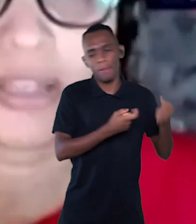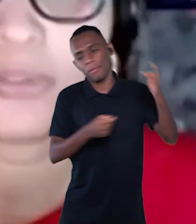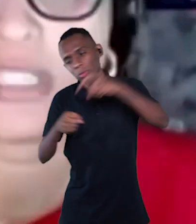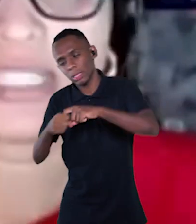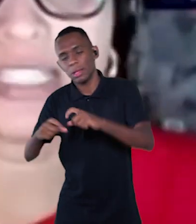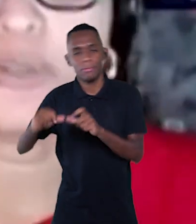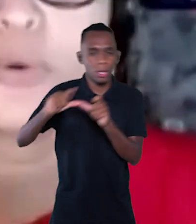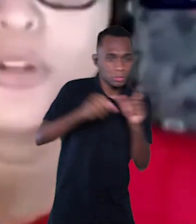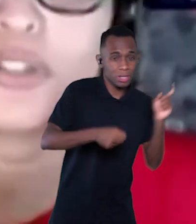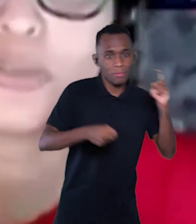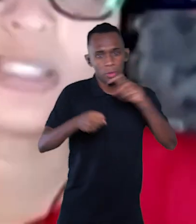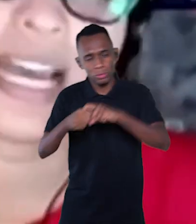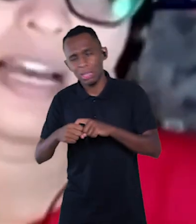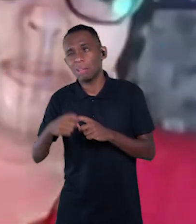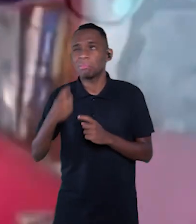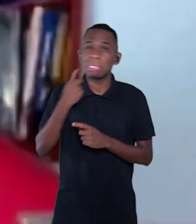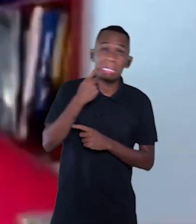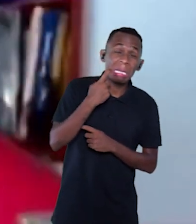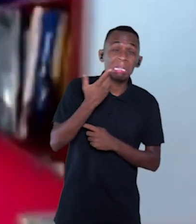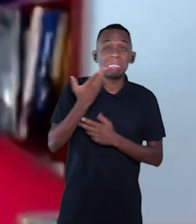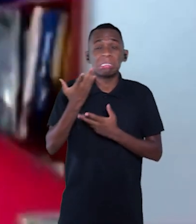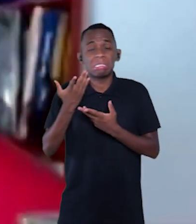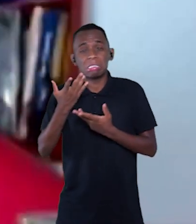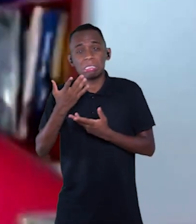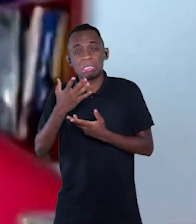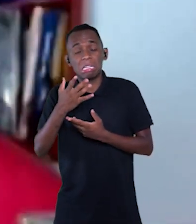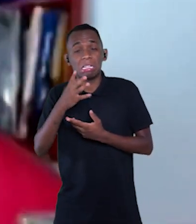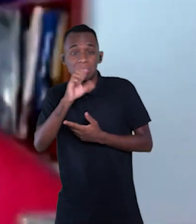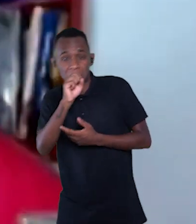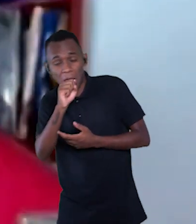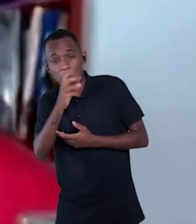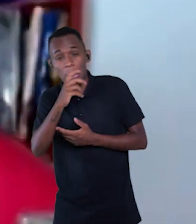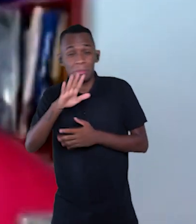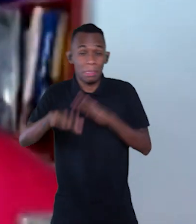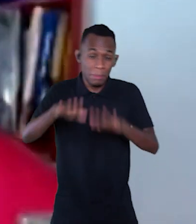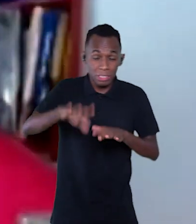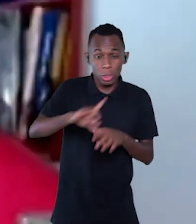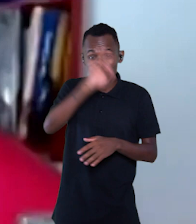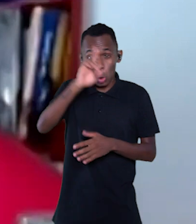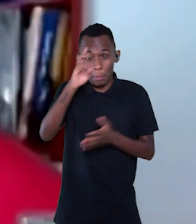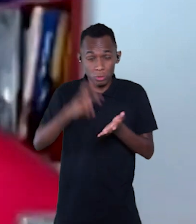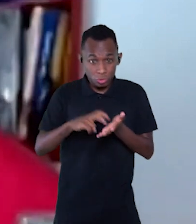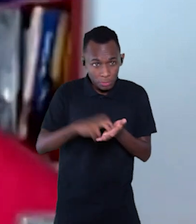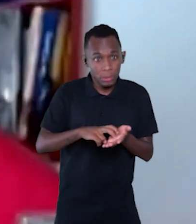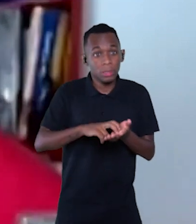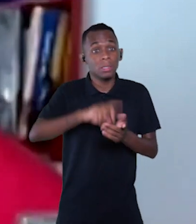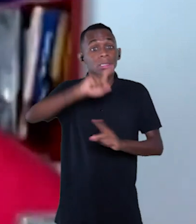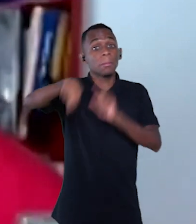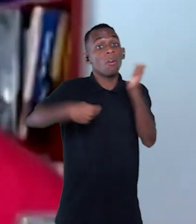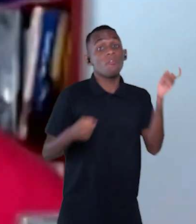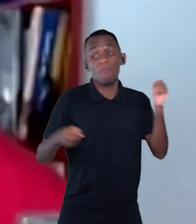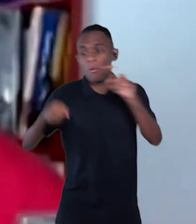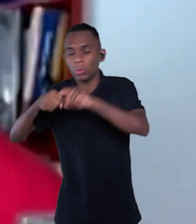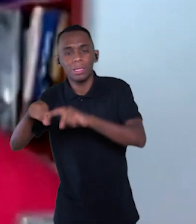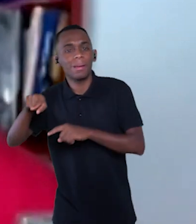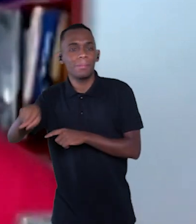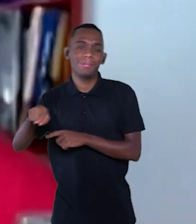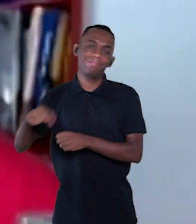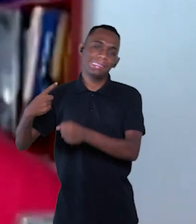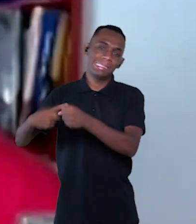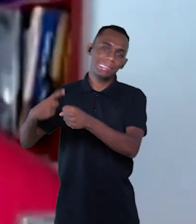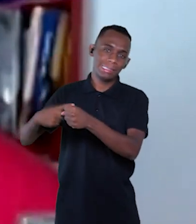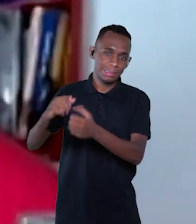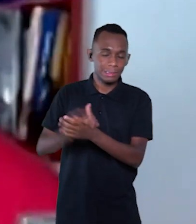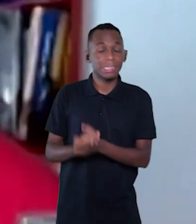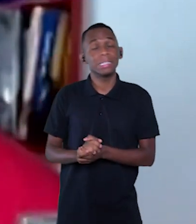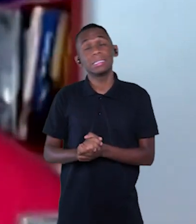nos casamentos na sexta-noite, no sábado, às vezes no domingo pela manhã, e quando era domingo, eu voltava para Pouso Alegre. Uma